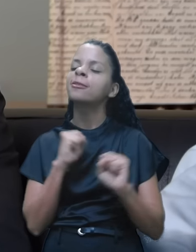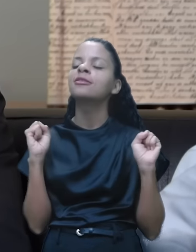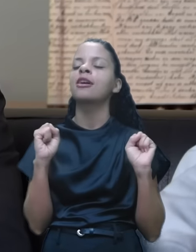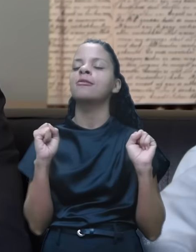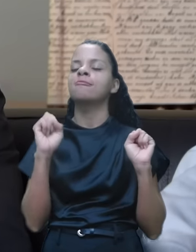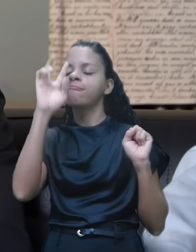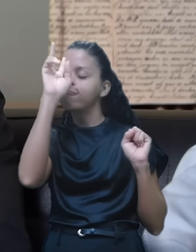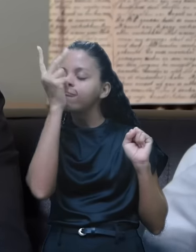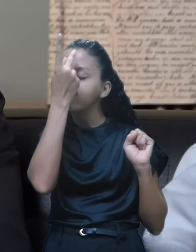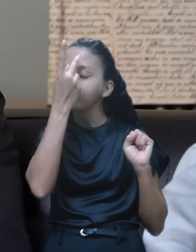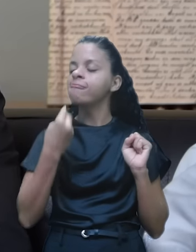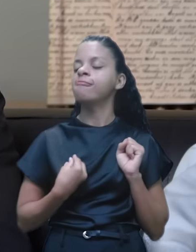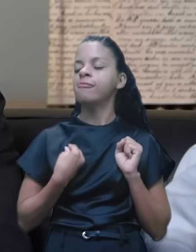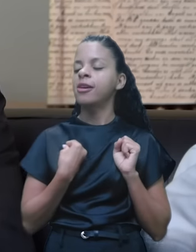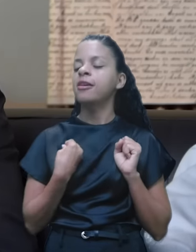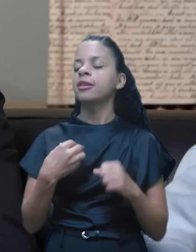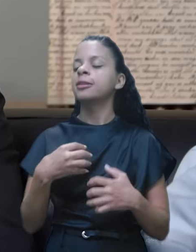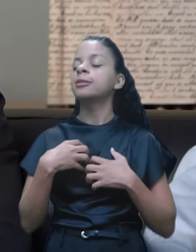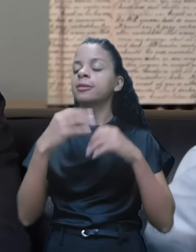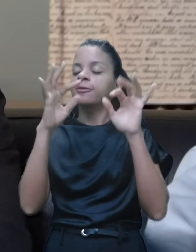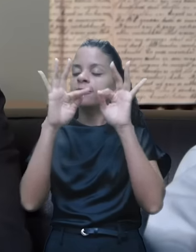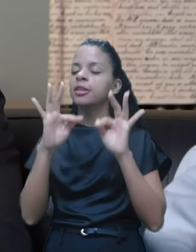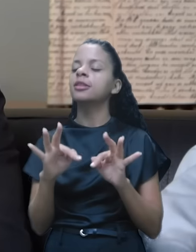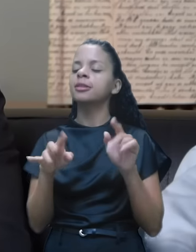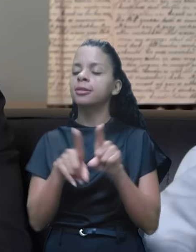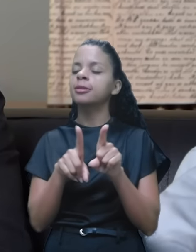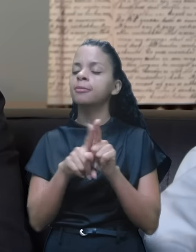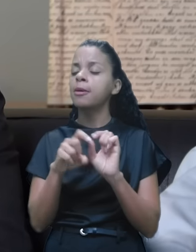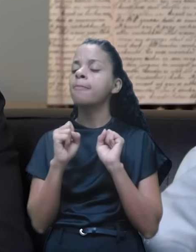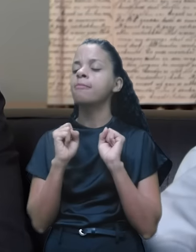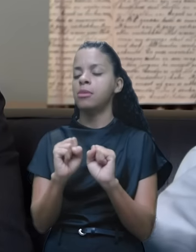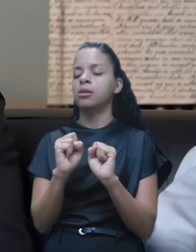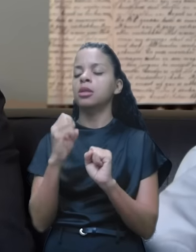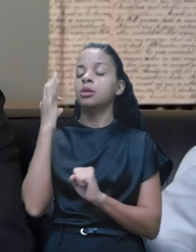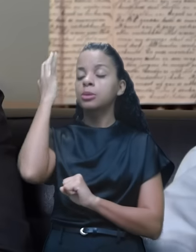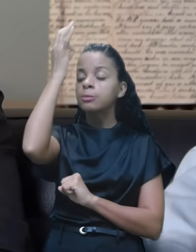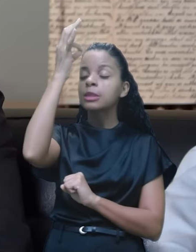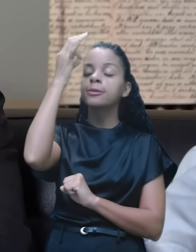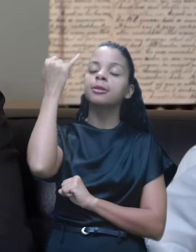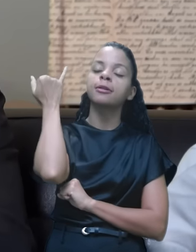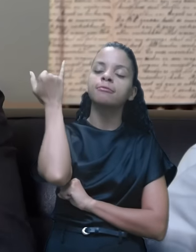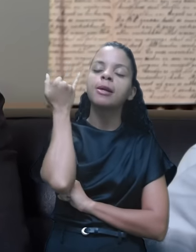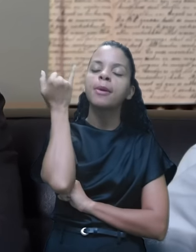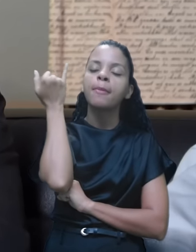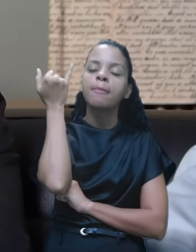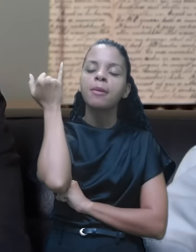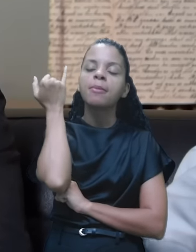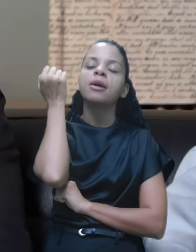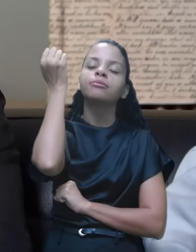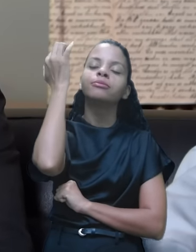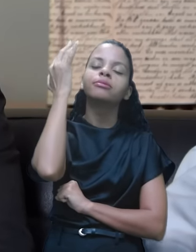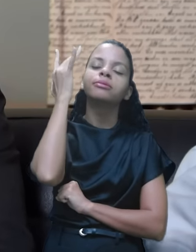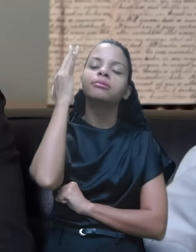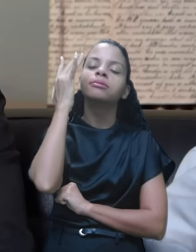e que eles possam ser felizes, Senhor Deus, e também possam, por meio do Espírito Santo, ser convencidos, ser